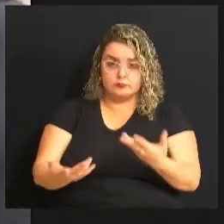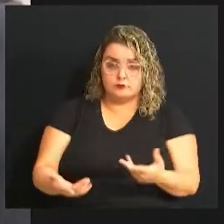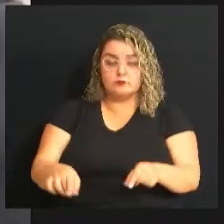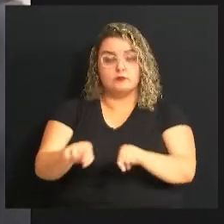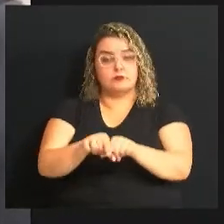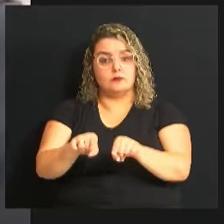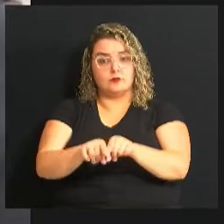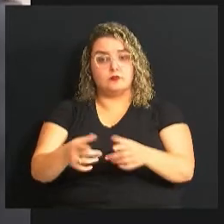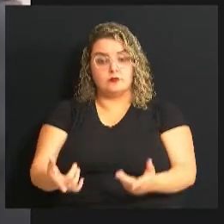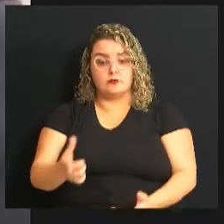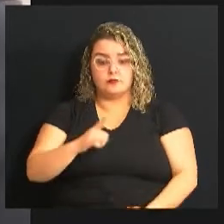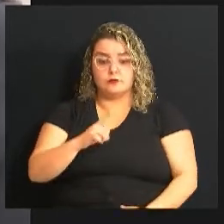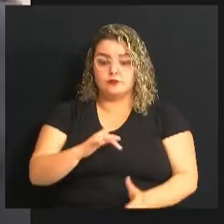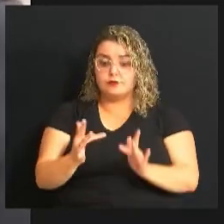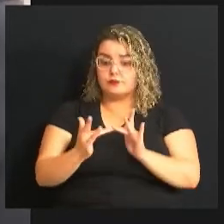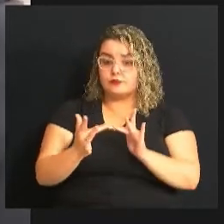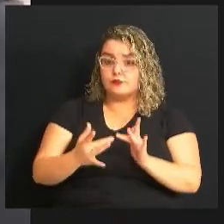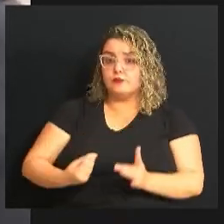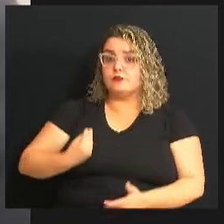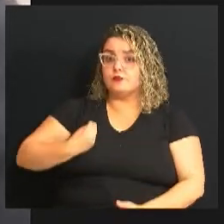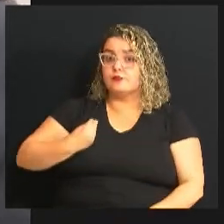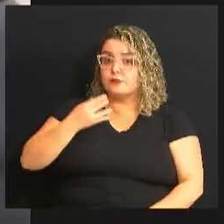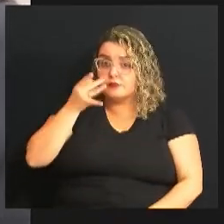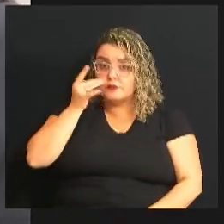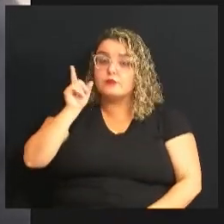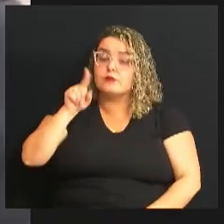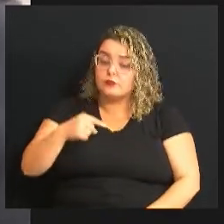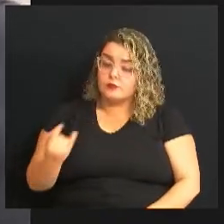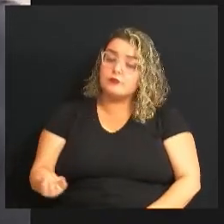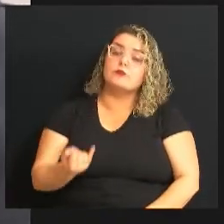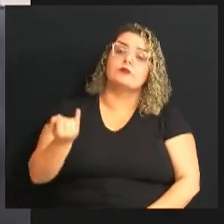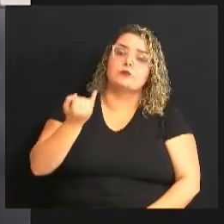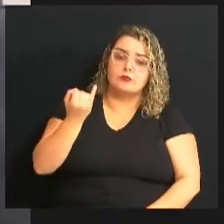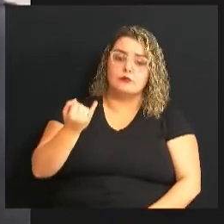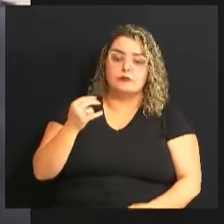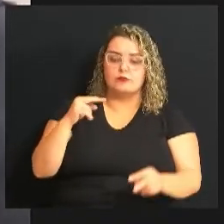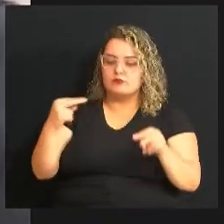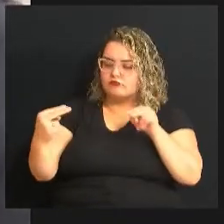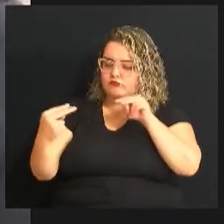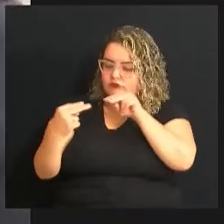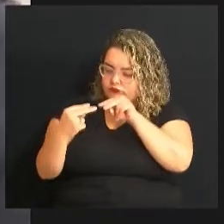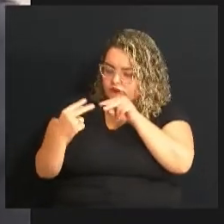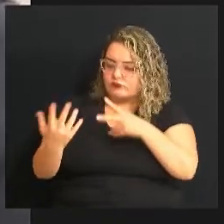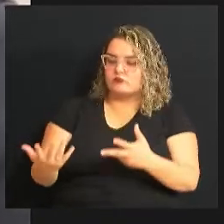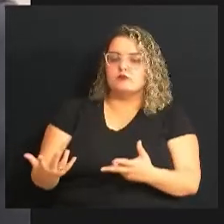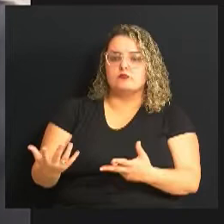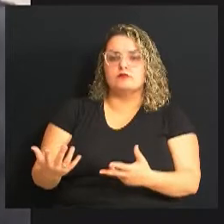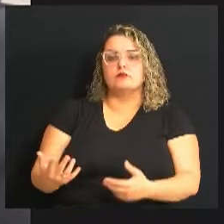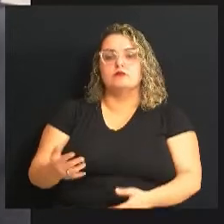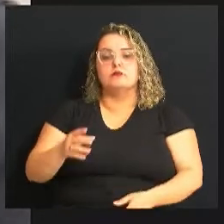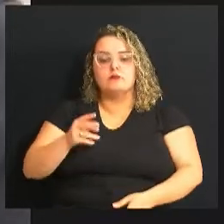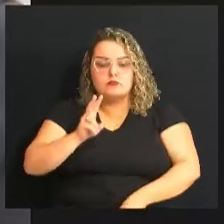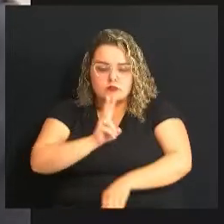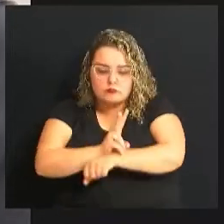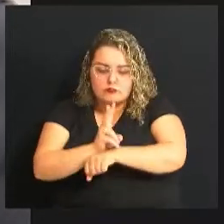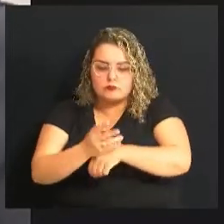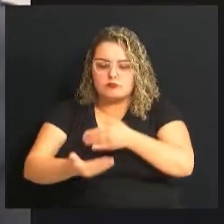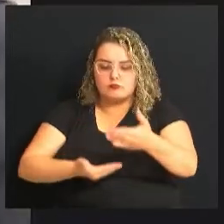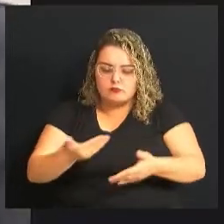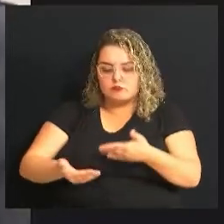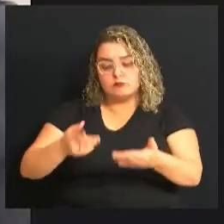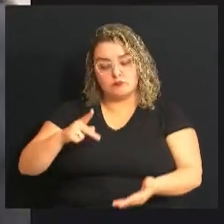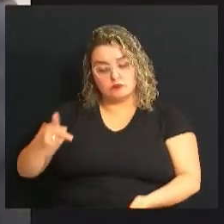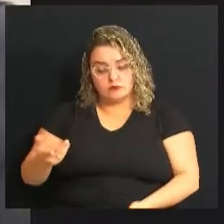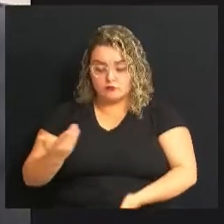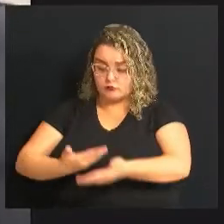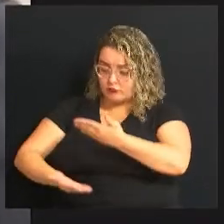retome esse contato presencial que é tão importante, o olho no olho, o cuidado do professor com o aluno, a interação do